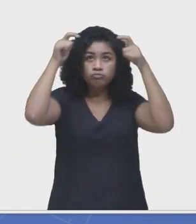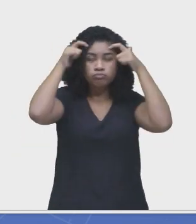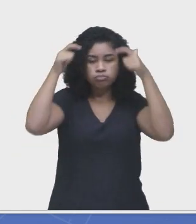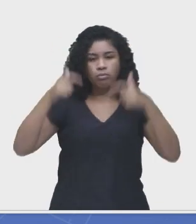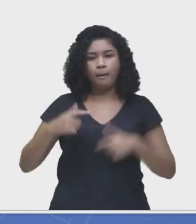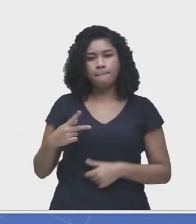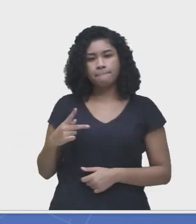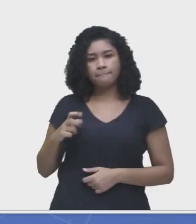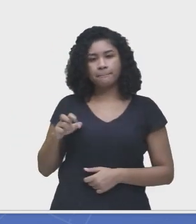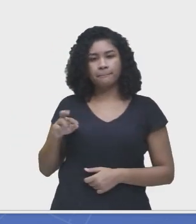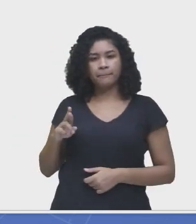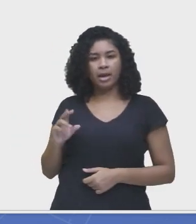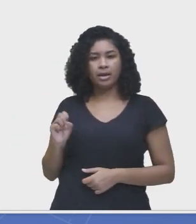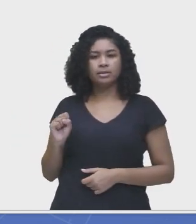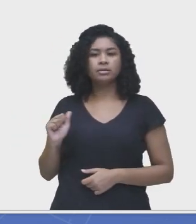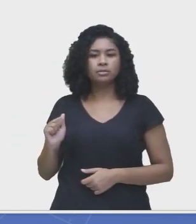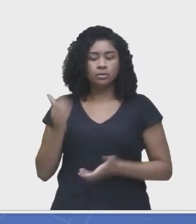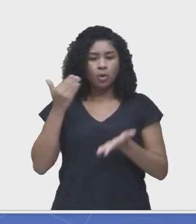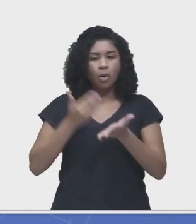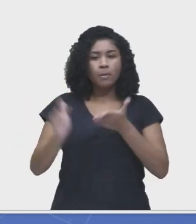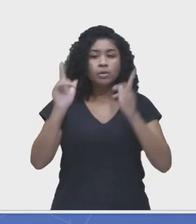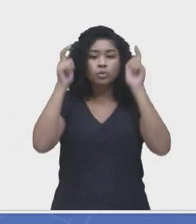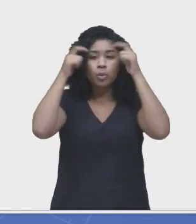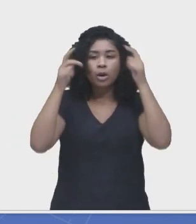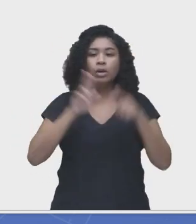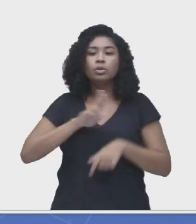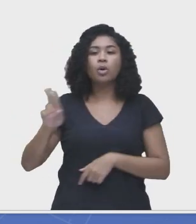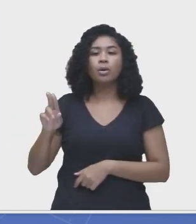o Império Persa, ele começa com Ciro,